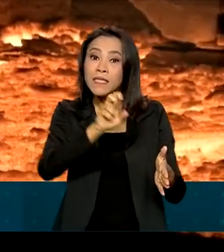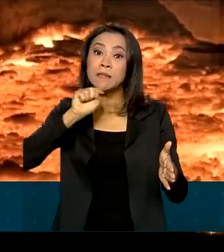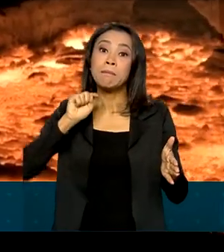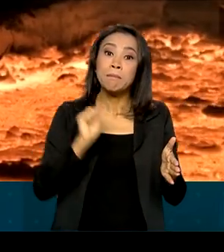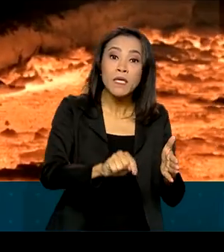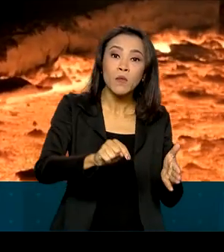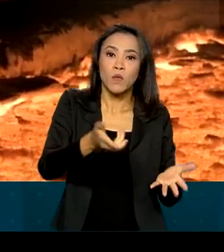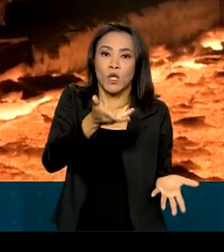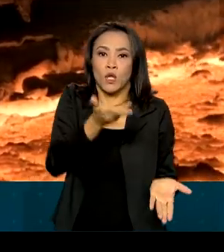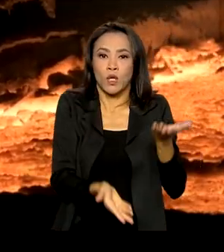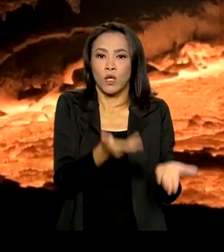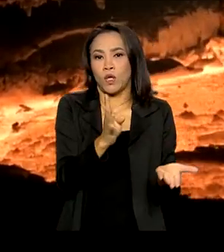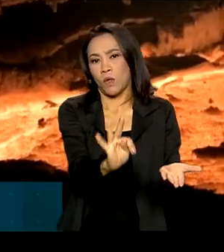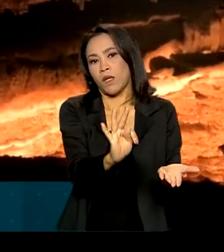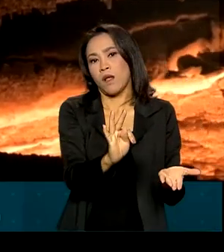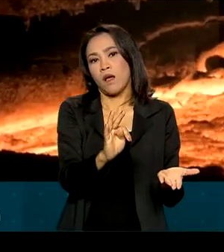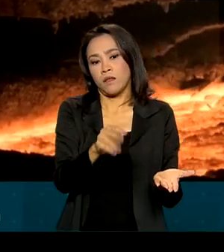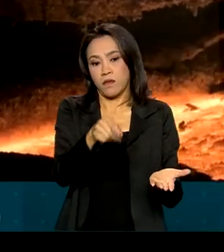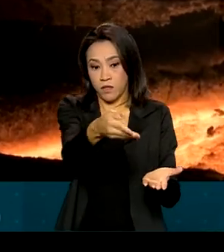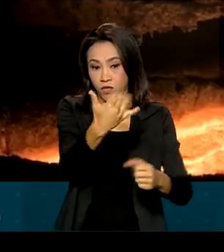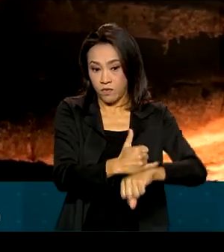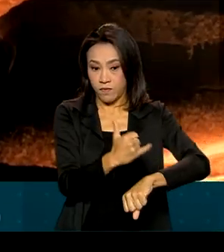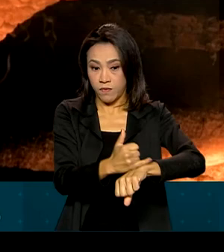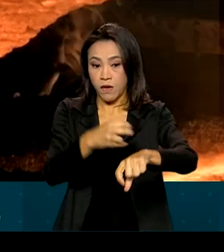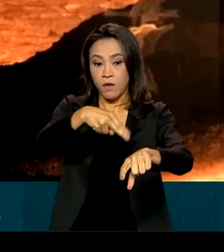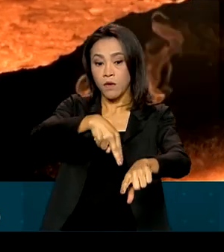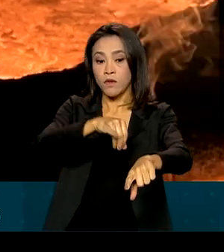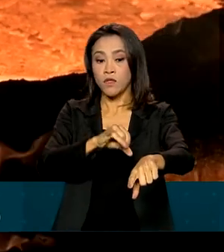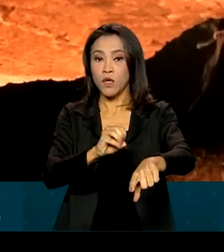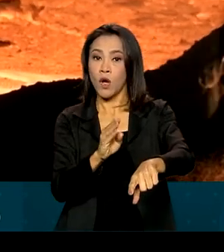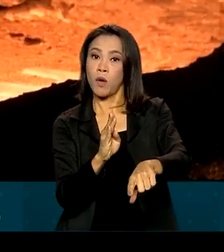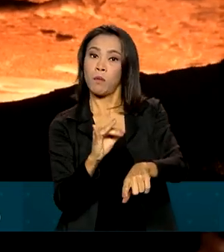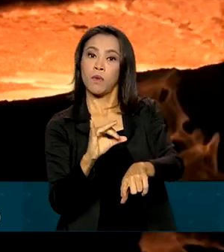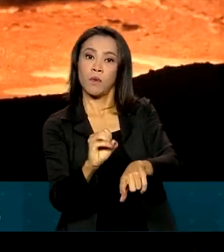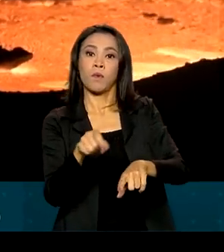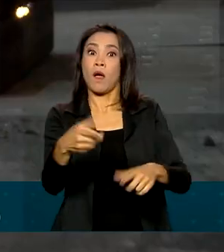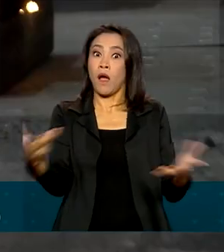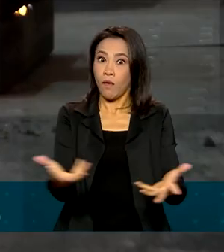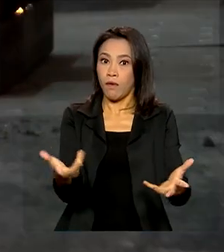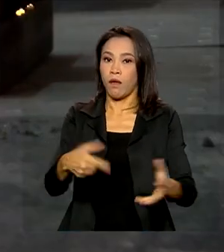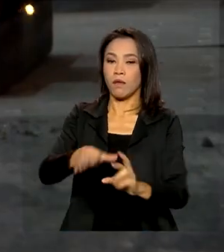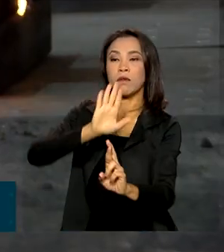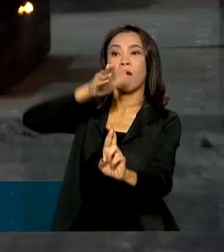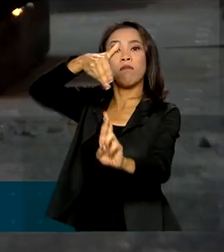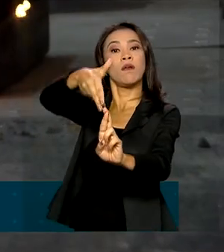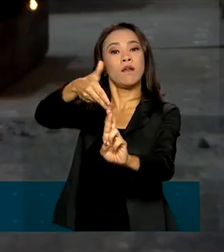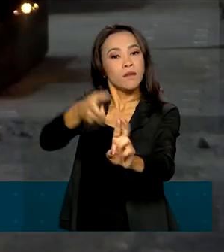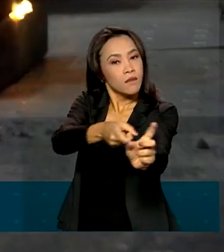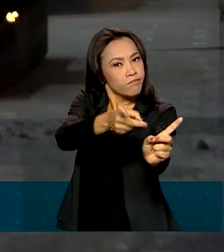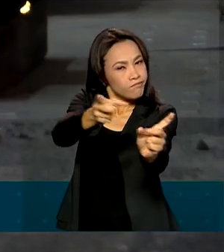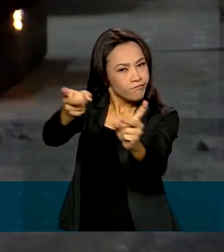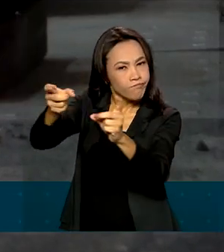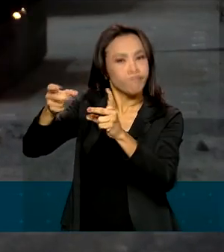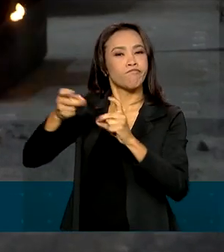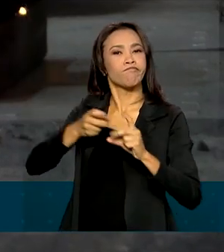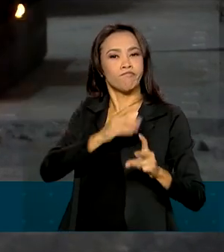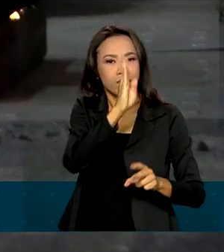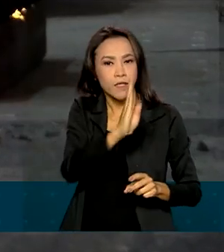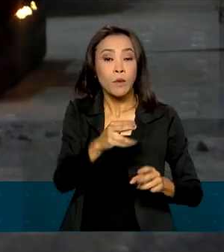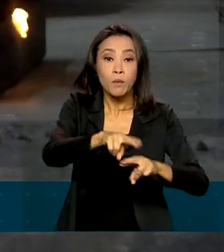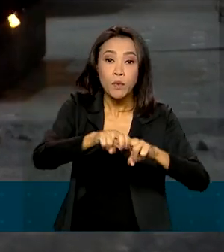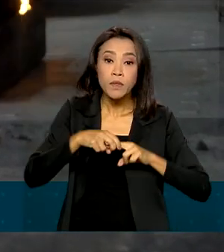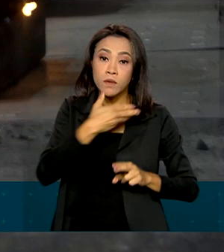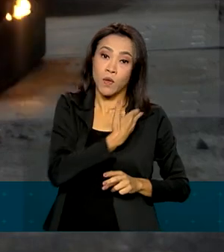Agora, o país que domina a produção também quer comandar o mercado. Para isso, o governo lançou um programa